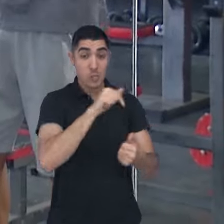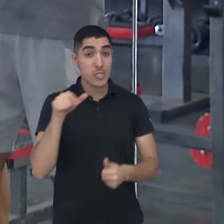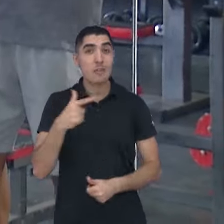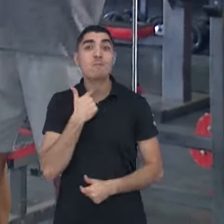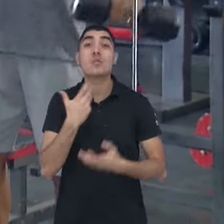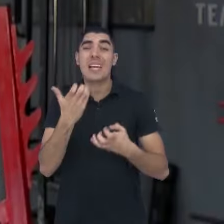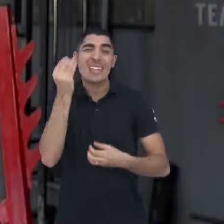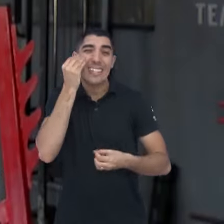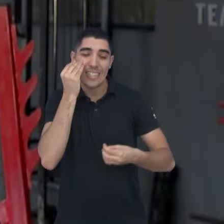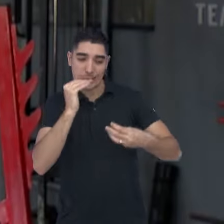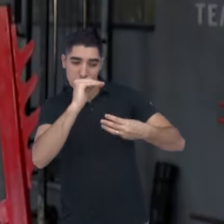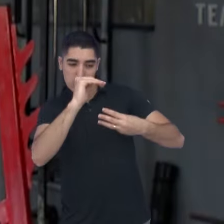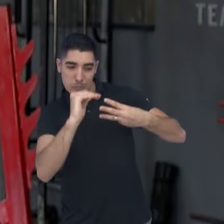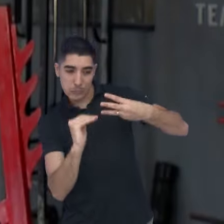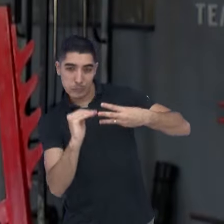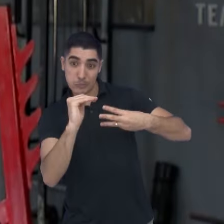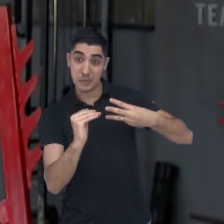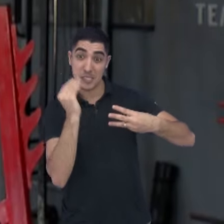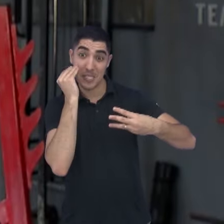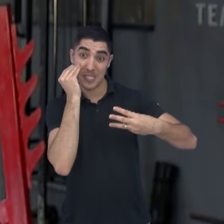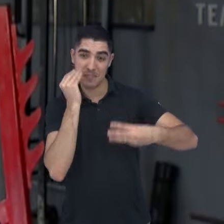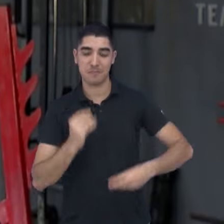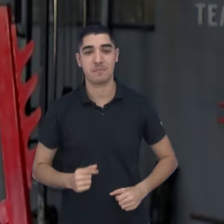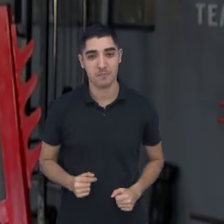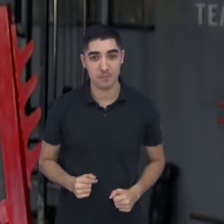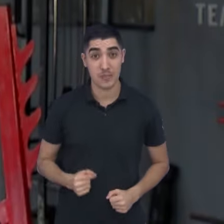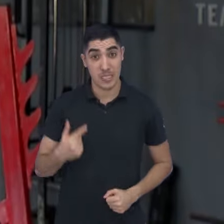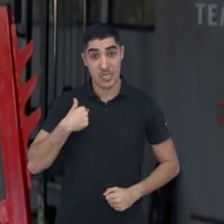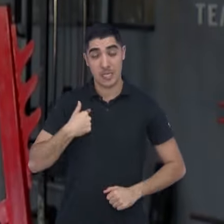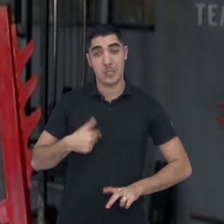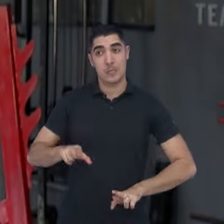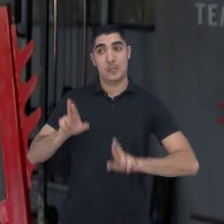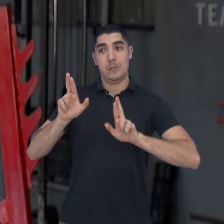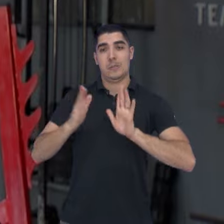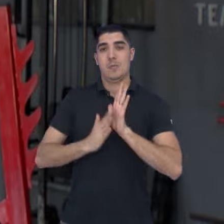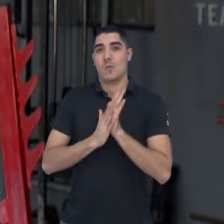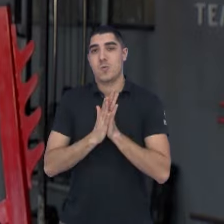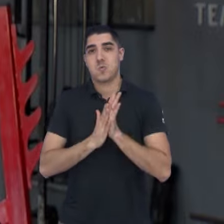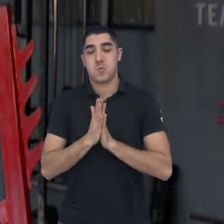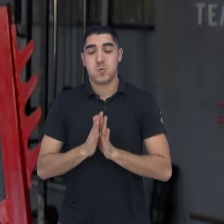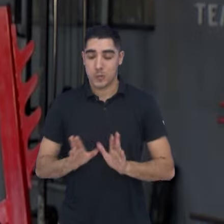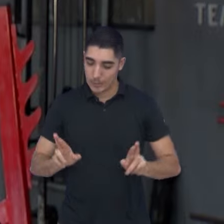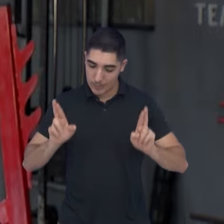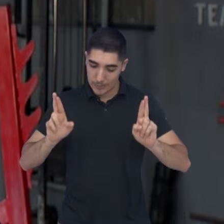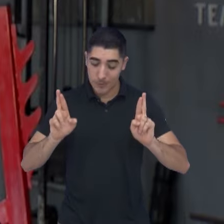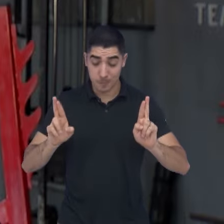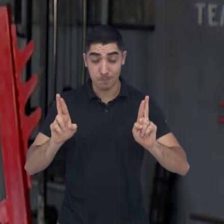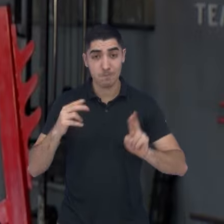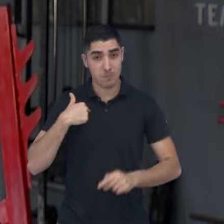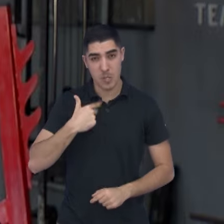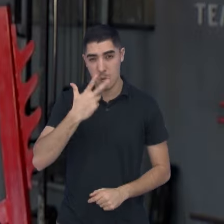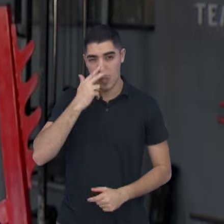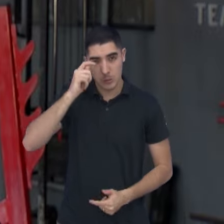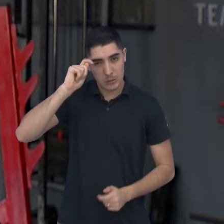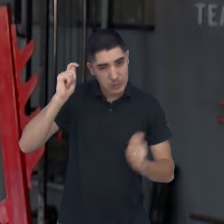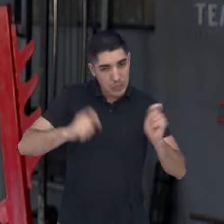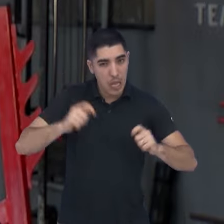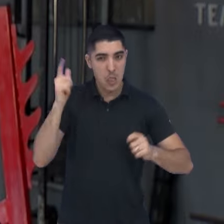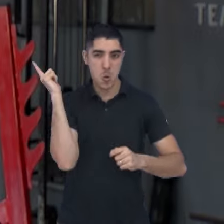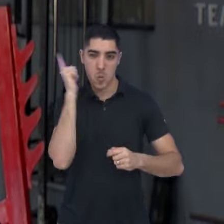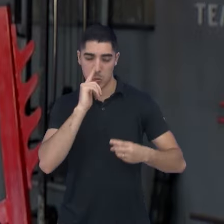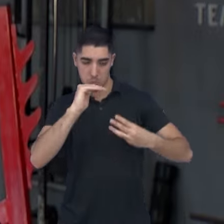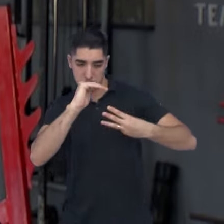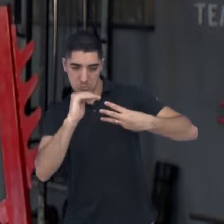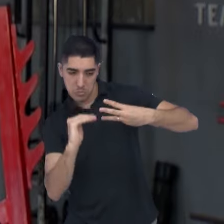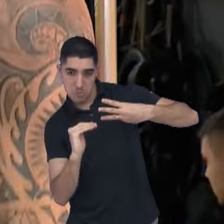três primeiros. A expectativa está grande, estou bem confiante aí que dá para estar ali entre os três primeiros